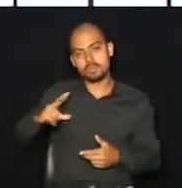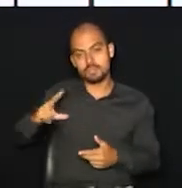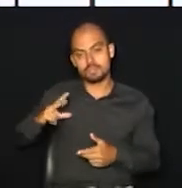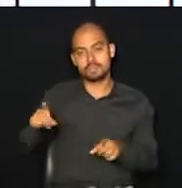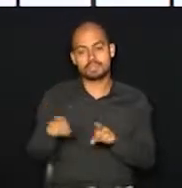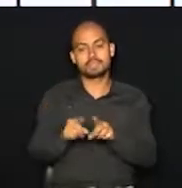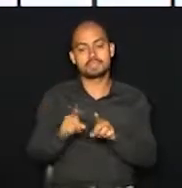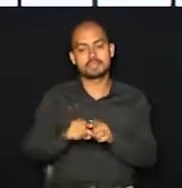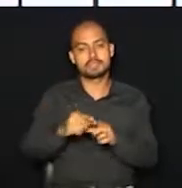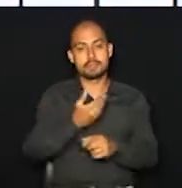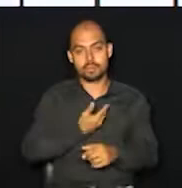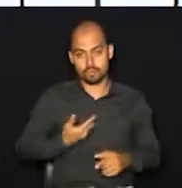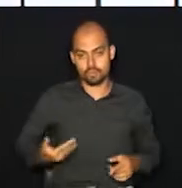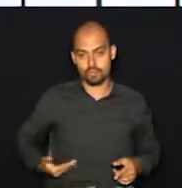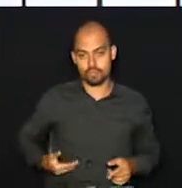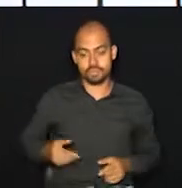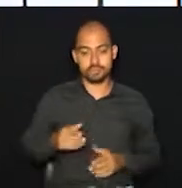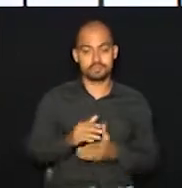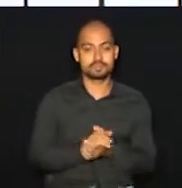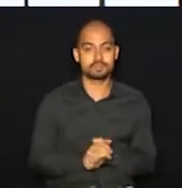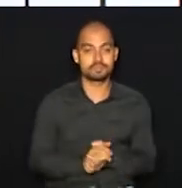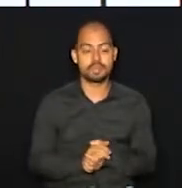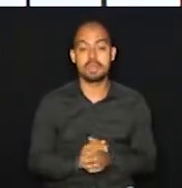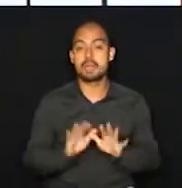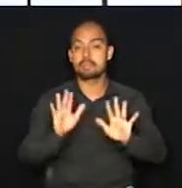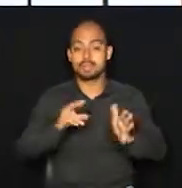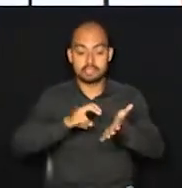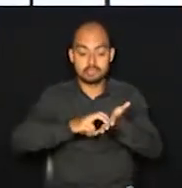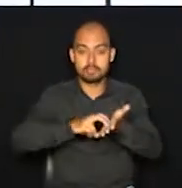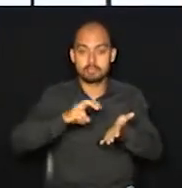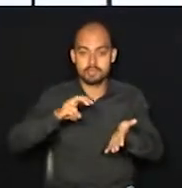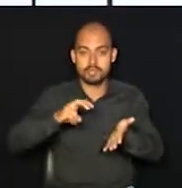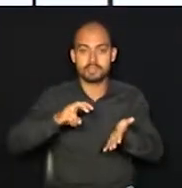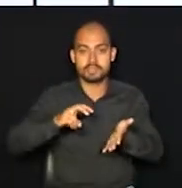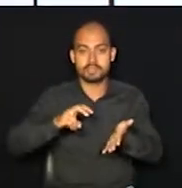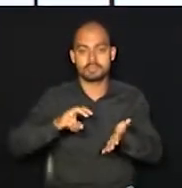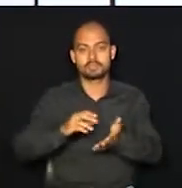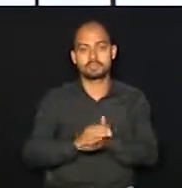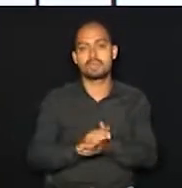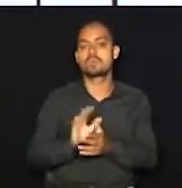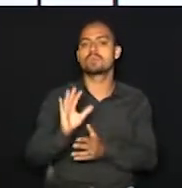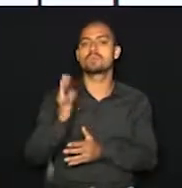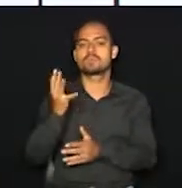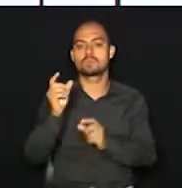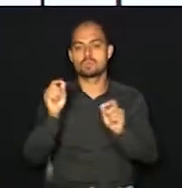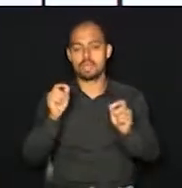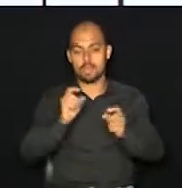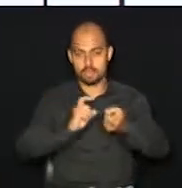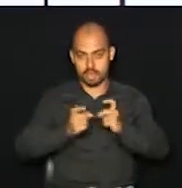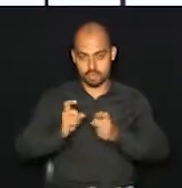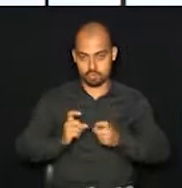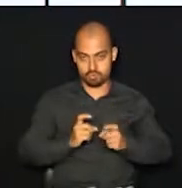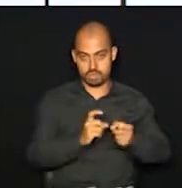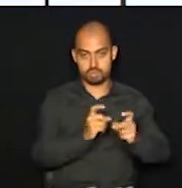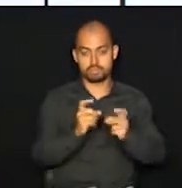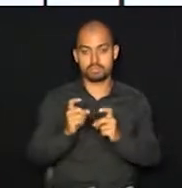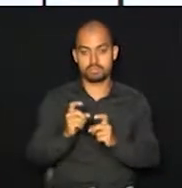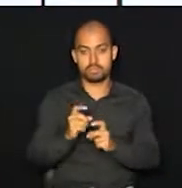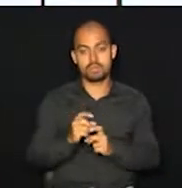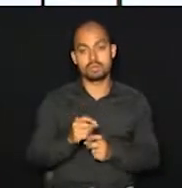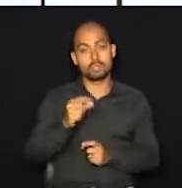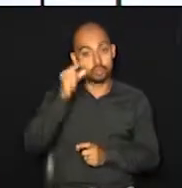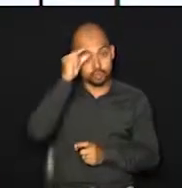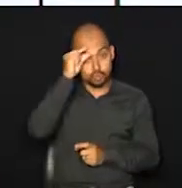Paulo e na Grande São Paulo. Mas nesta manhã, a respeito disso, aconteceu uma coletiva e o prefeito